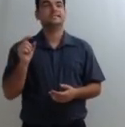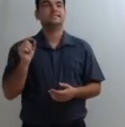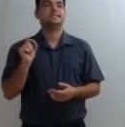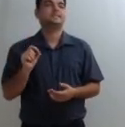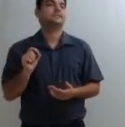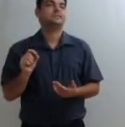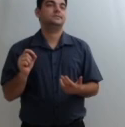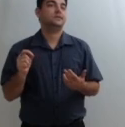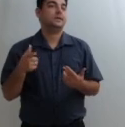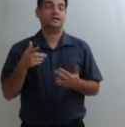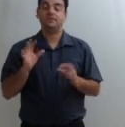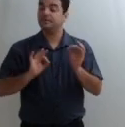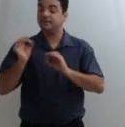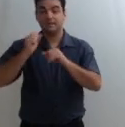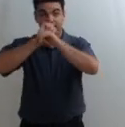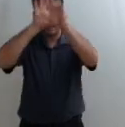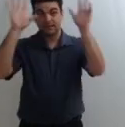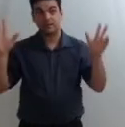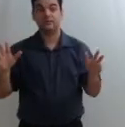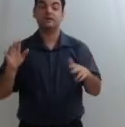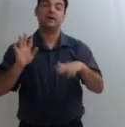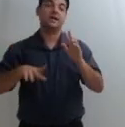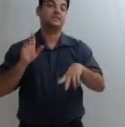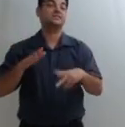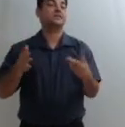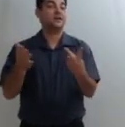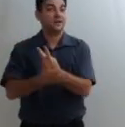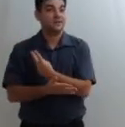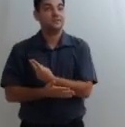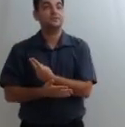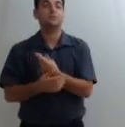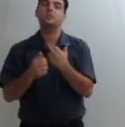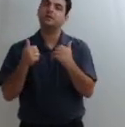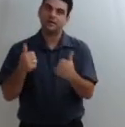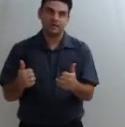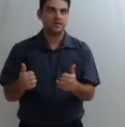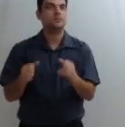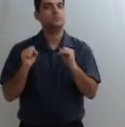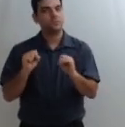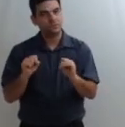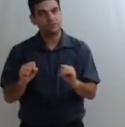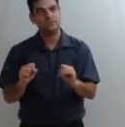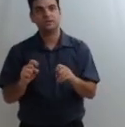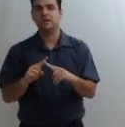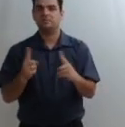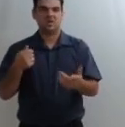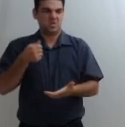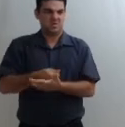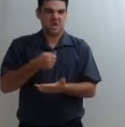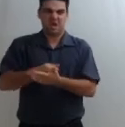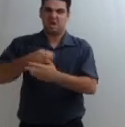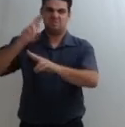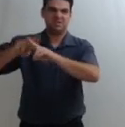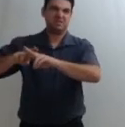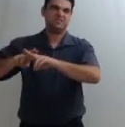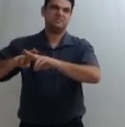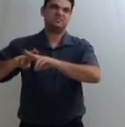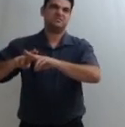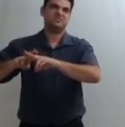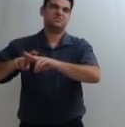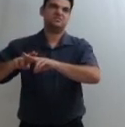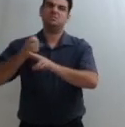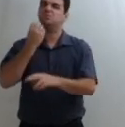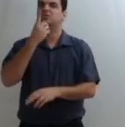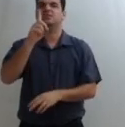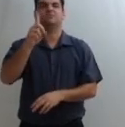essa, situações onde a falta grave é uma situação excepcional, e de forma a se evitar que haja